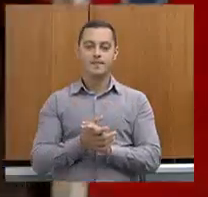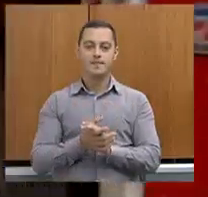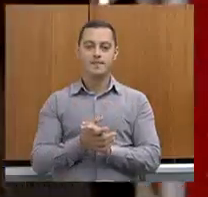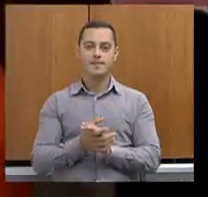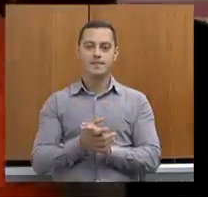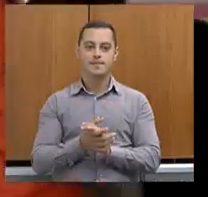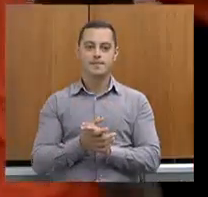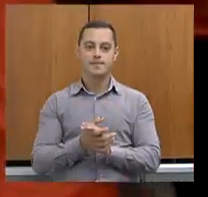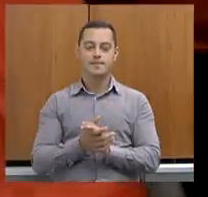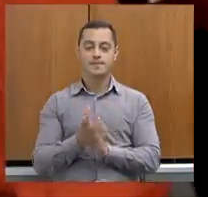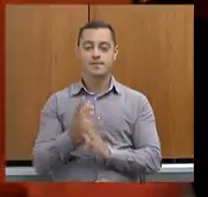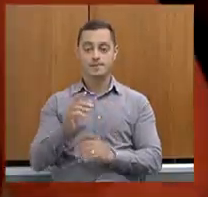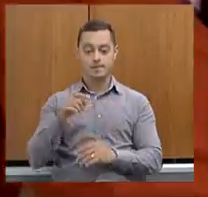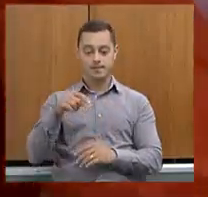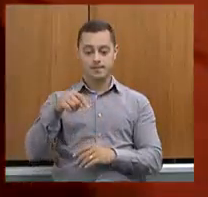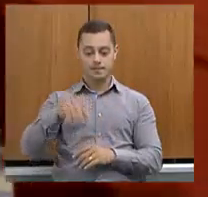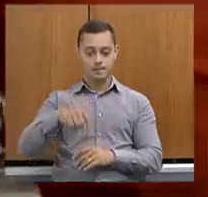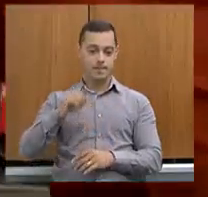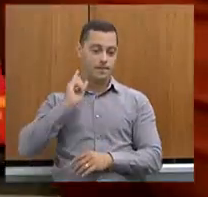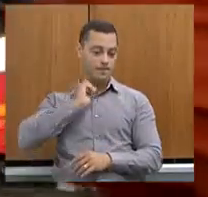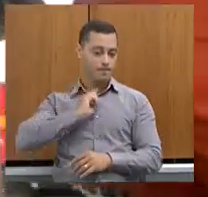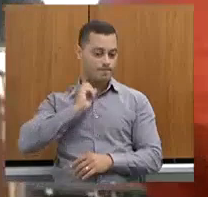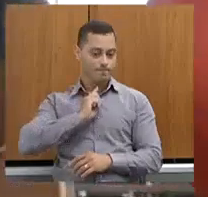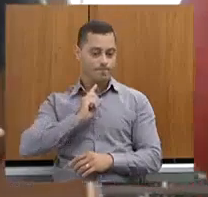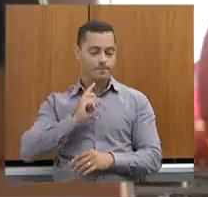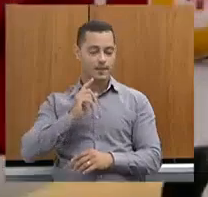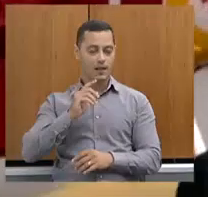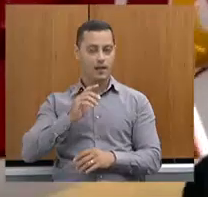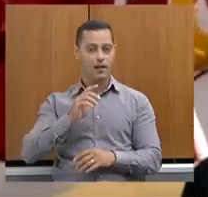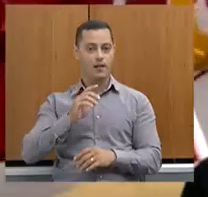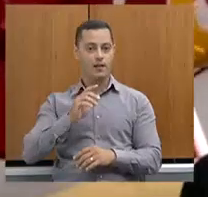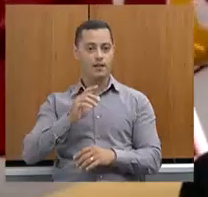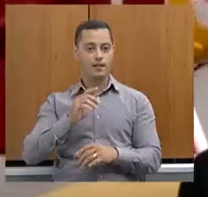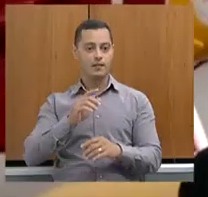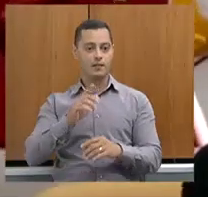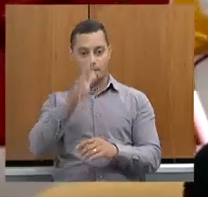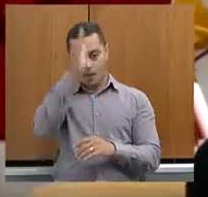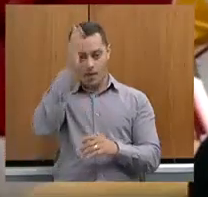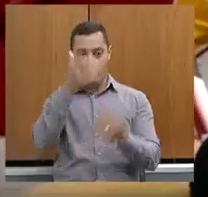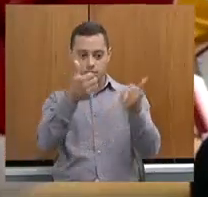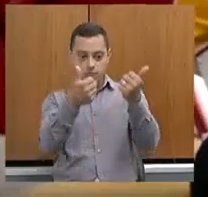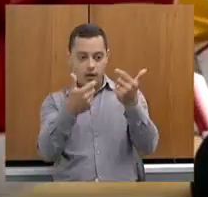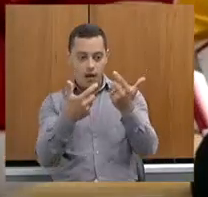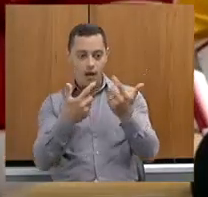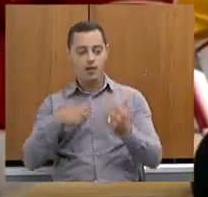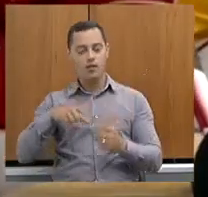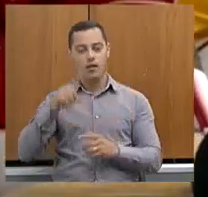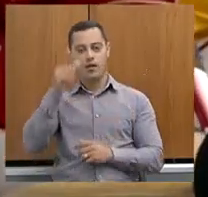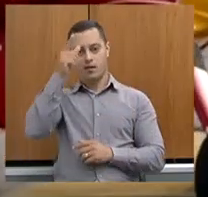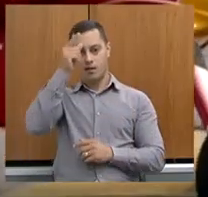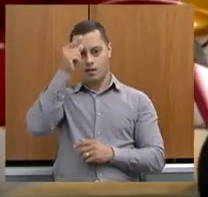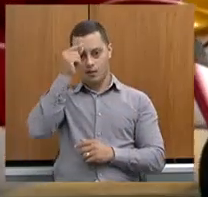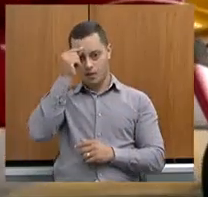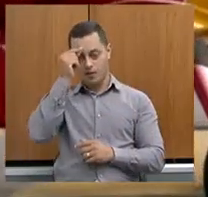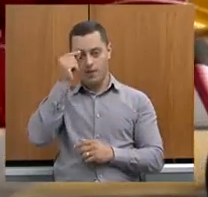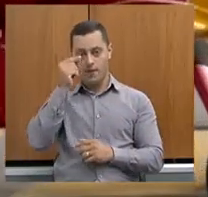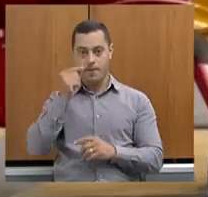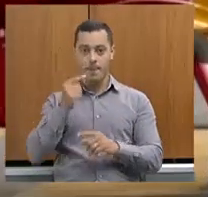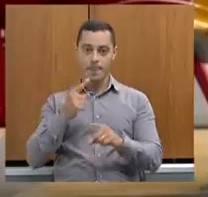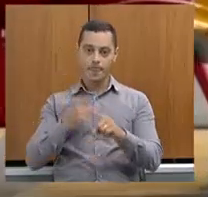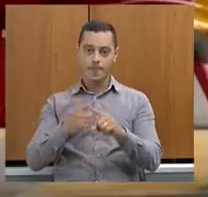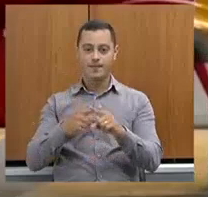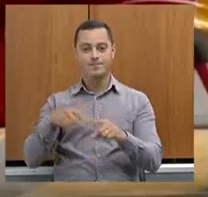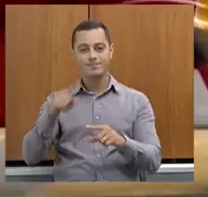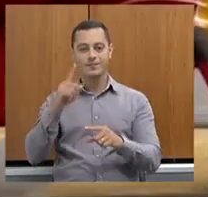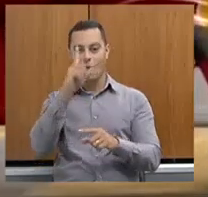foi o estado daqui e aí a gente ficou muito feliz que a gente tava esperando por isso né que ela a gente tava tentando ser com contagem